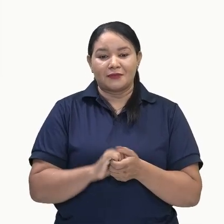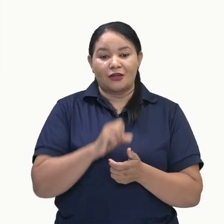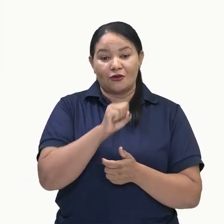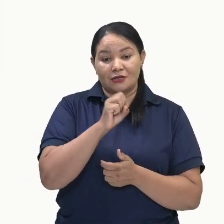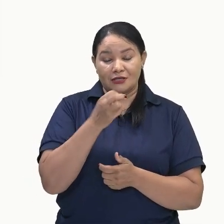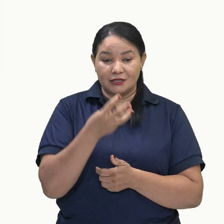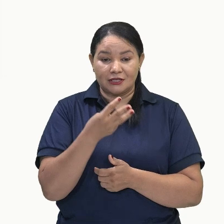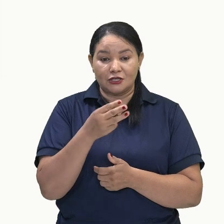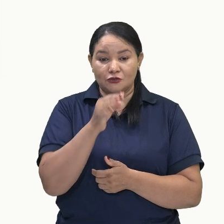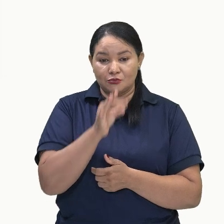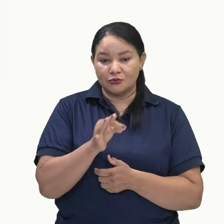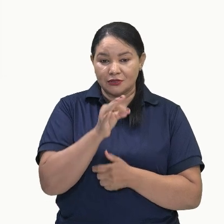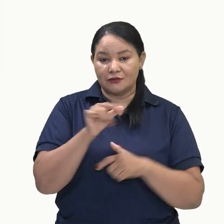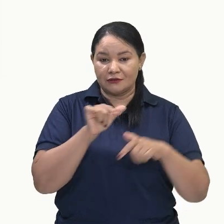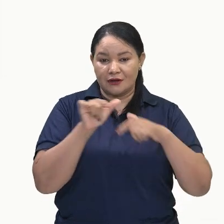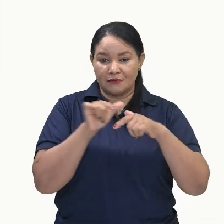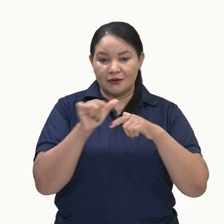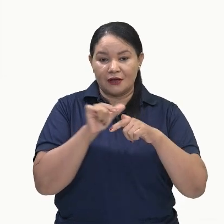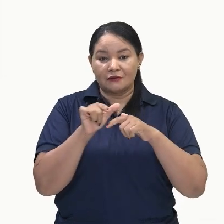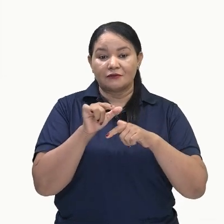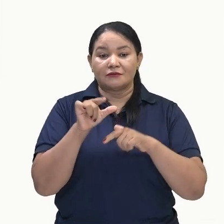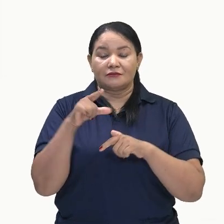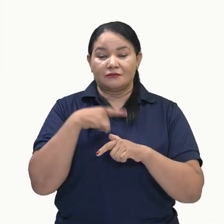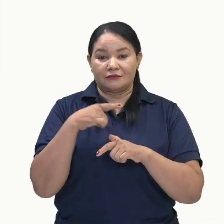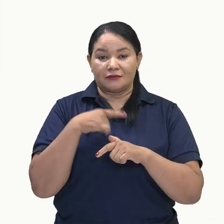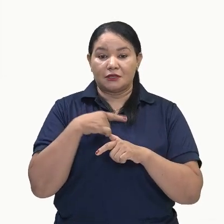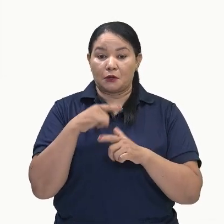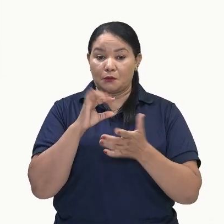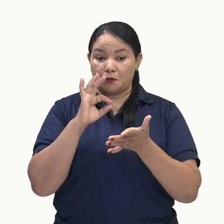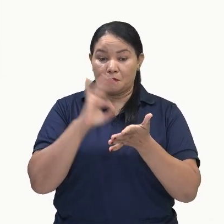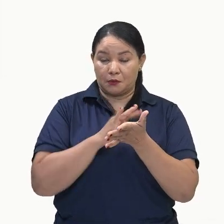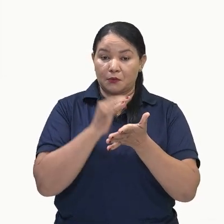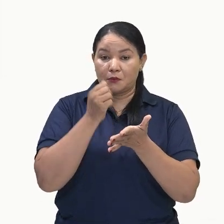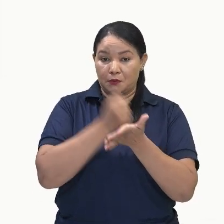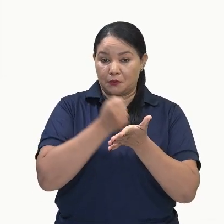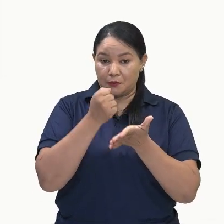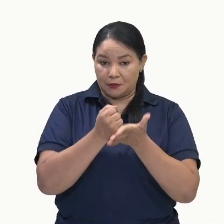83% dos trabalhadores possui registro em carteira assinada.